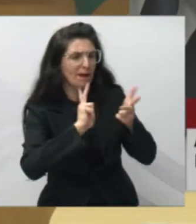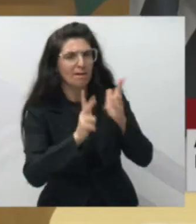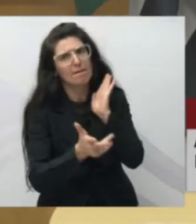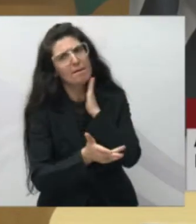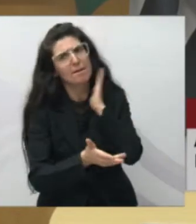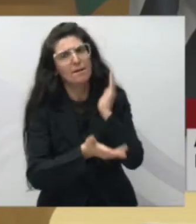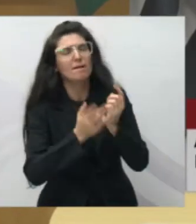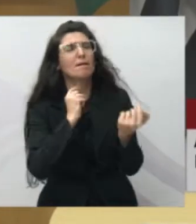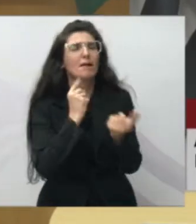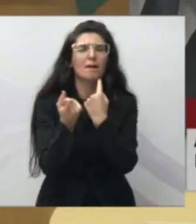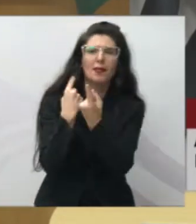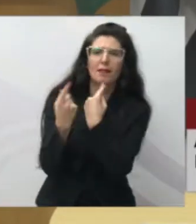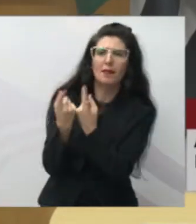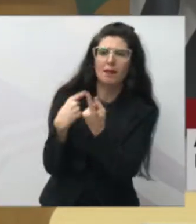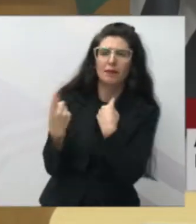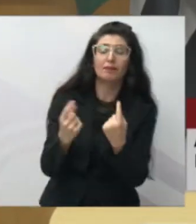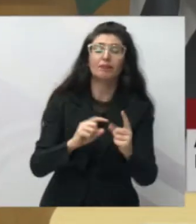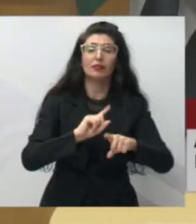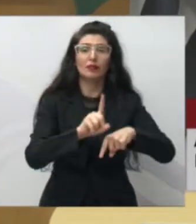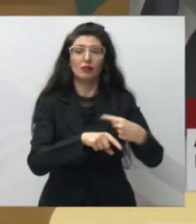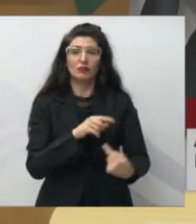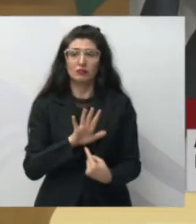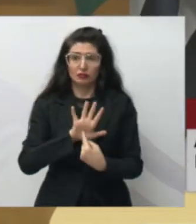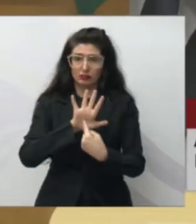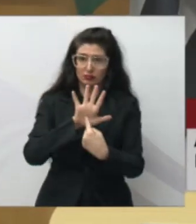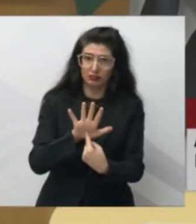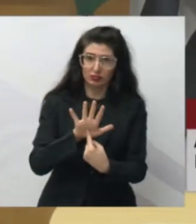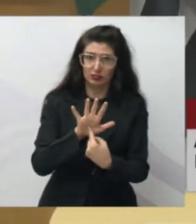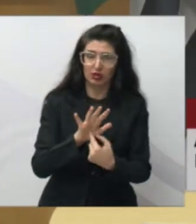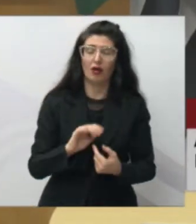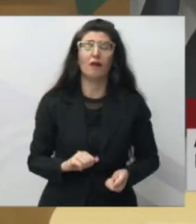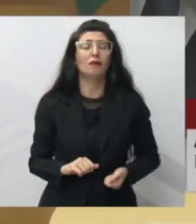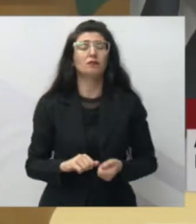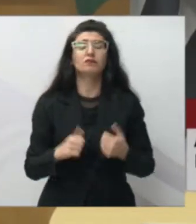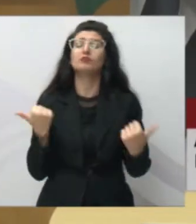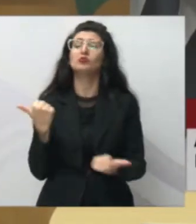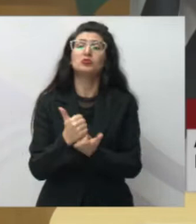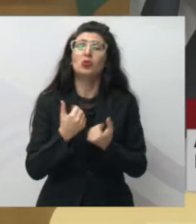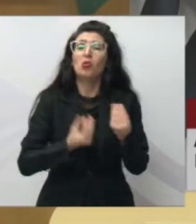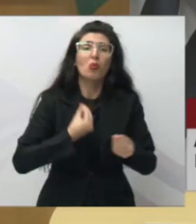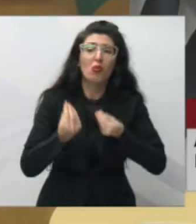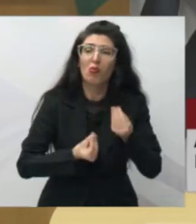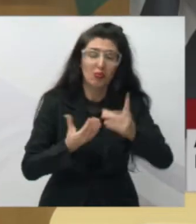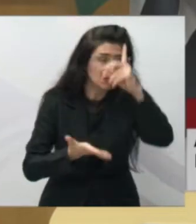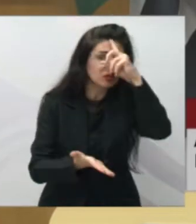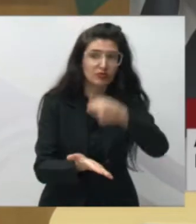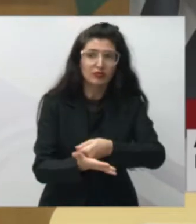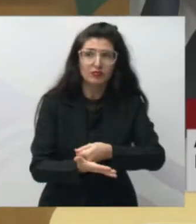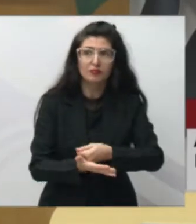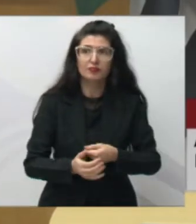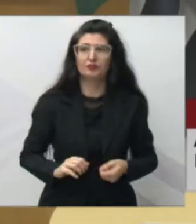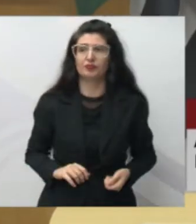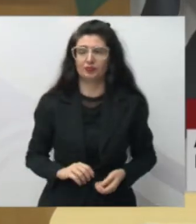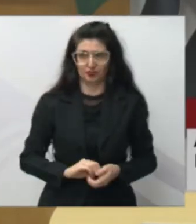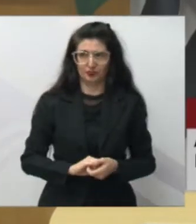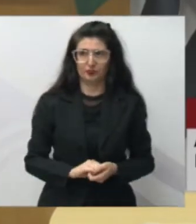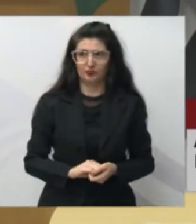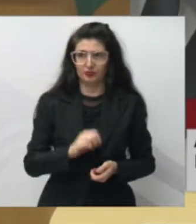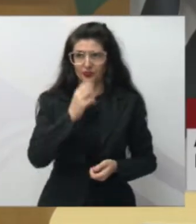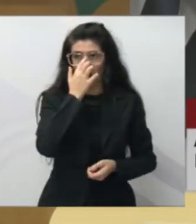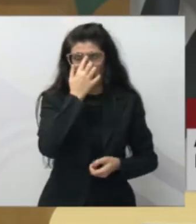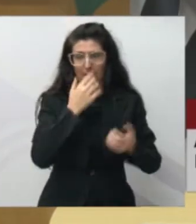então resolvemos apresentar um substitutivo que prevê que, por conta